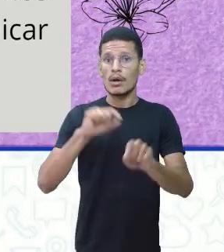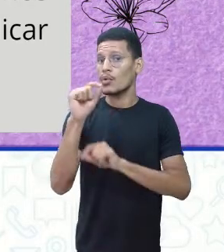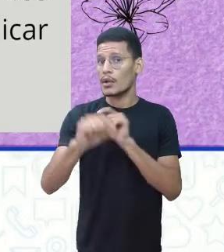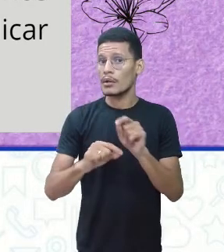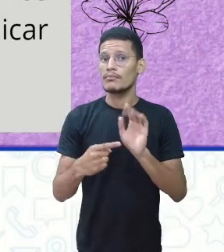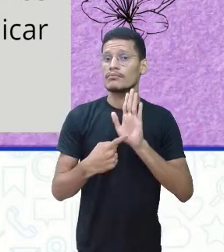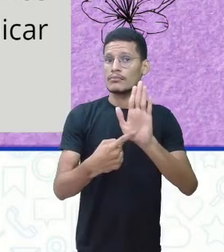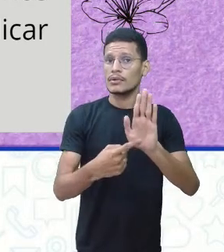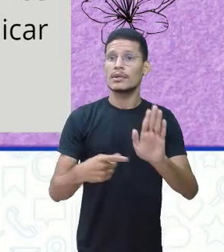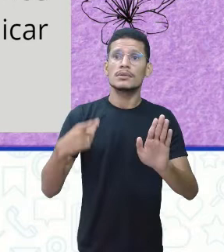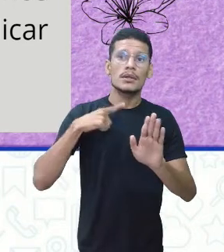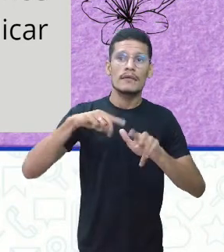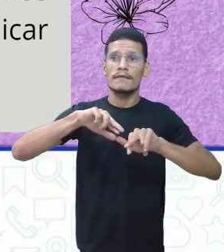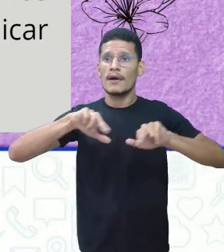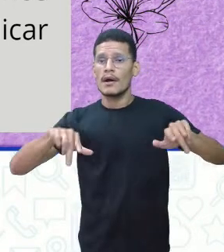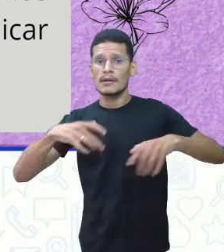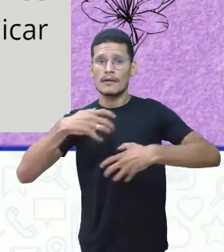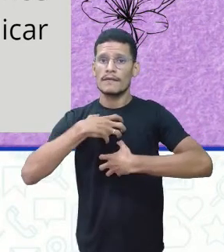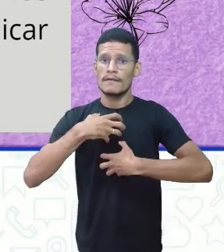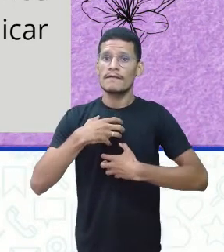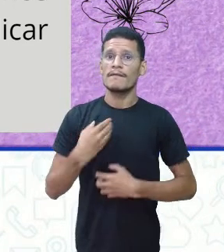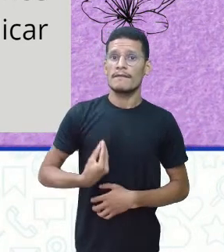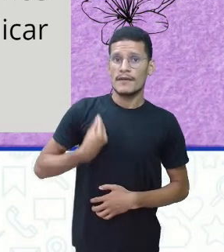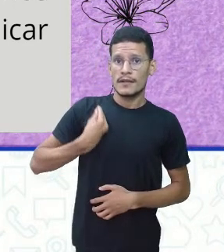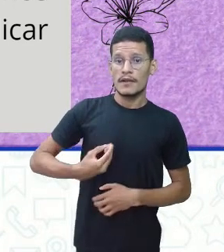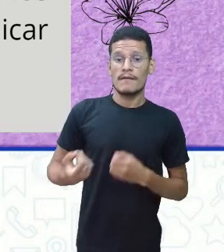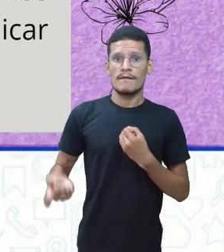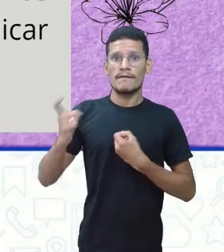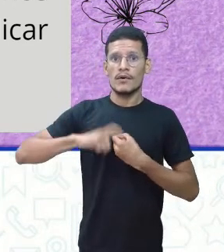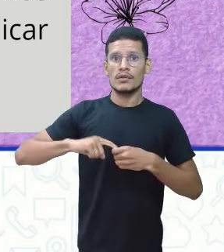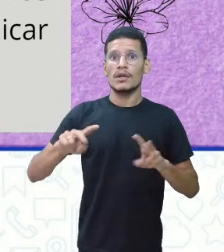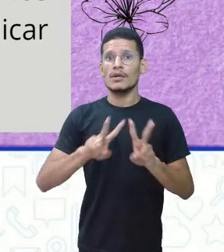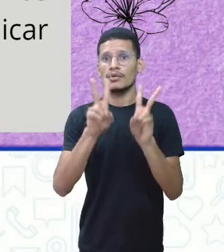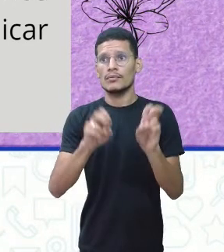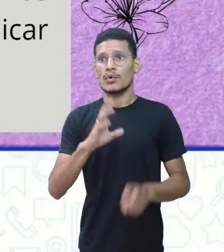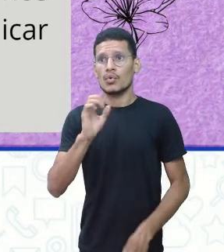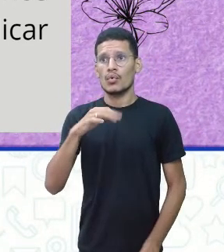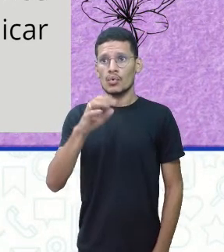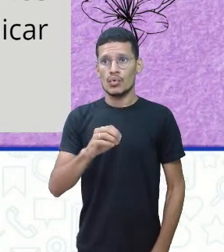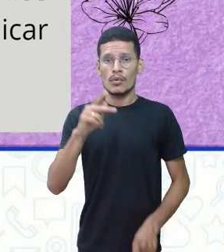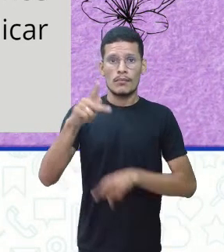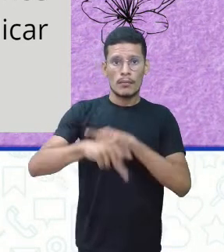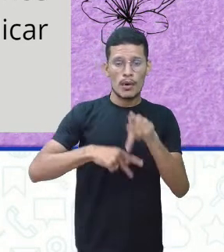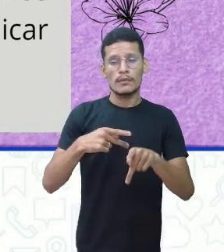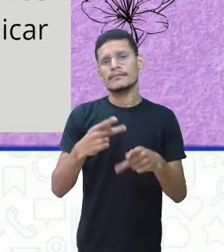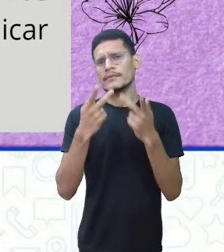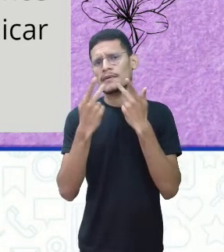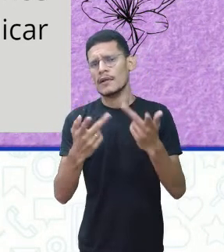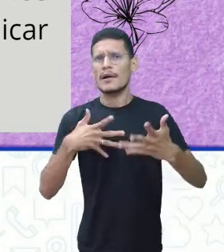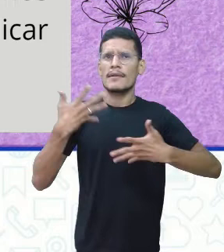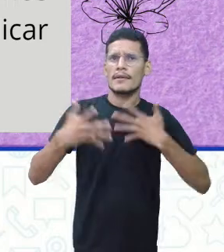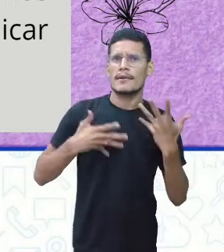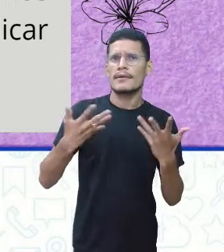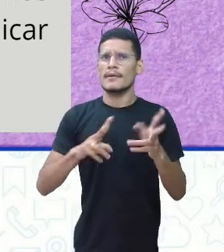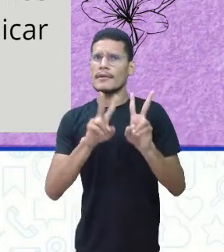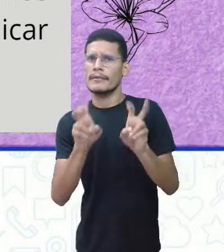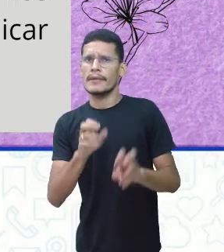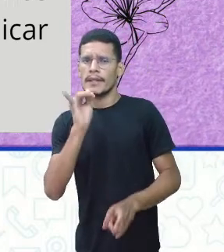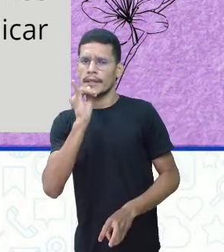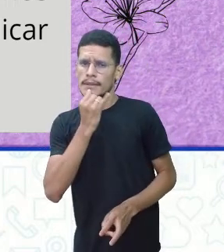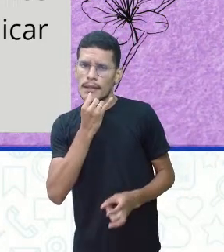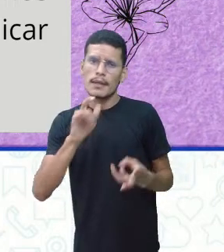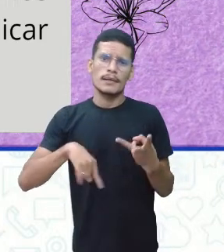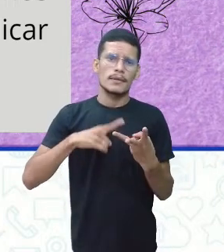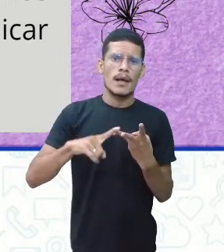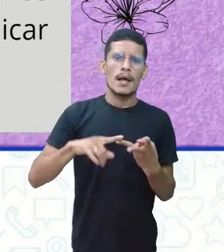quê? Vários aspectos da vida, né? Já que agora a gente vai voltar a ver o conto popular. Podem falar de alegrias e tristezas,